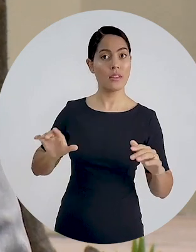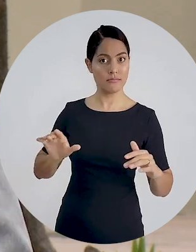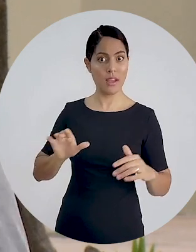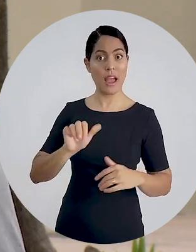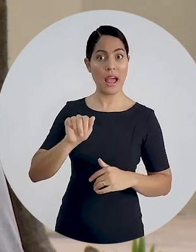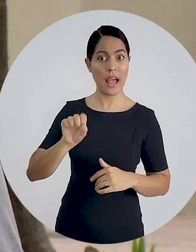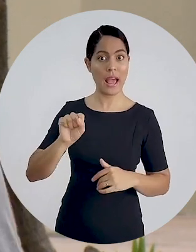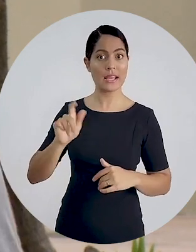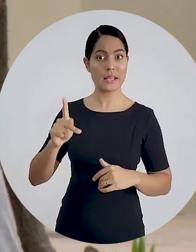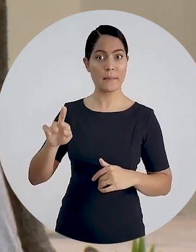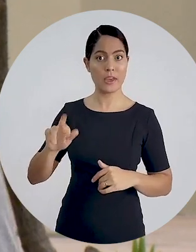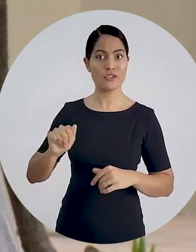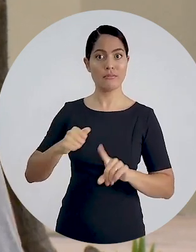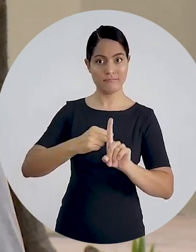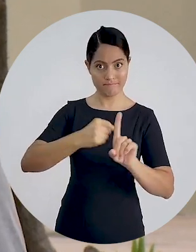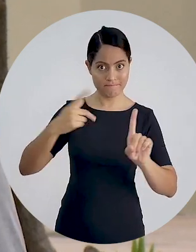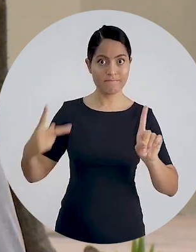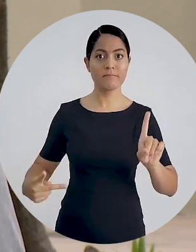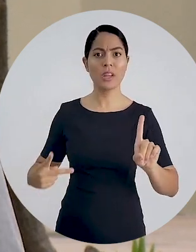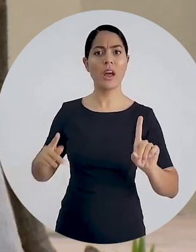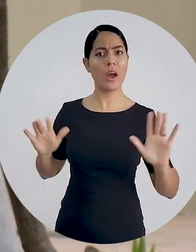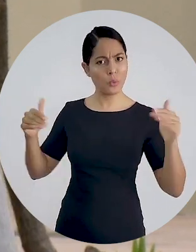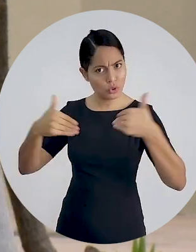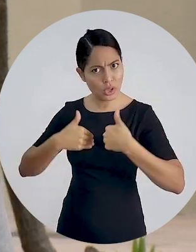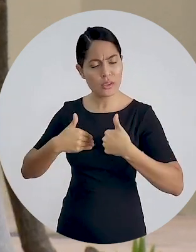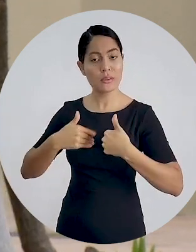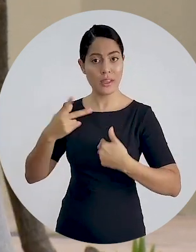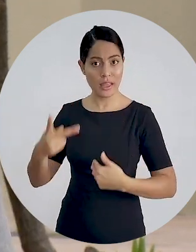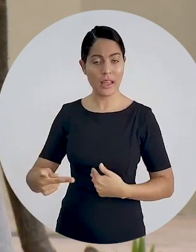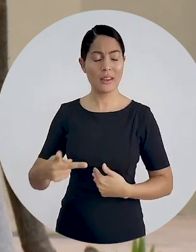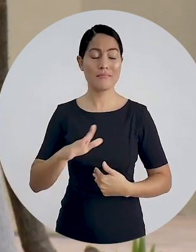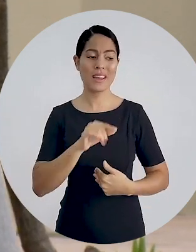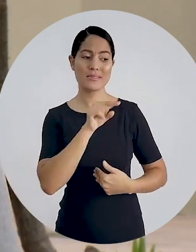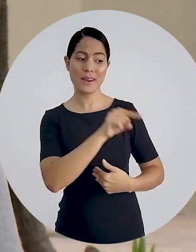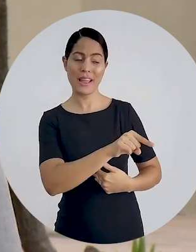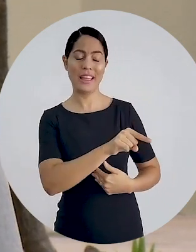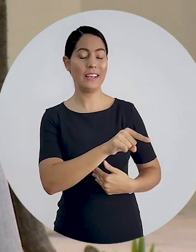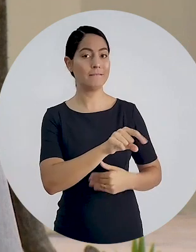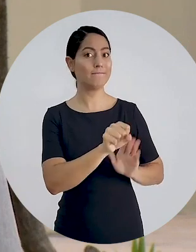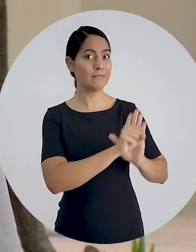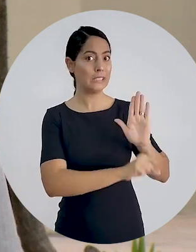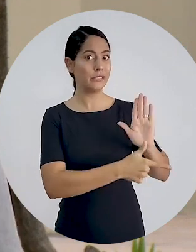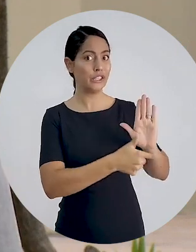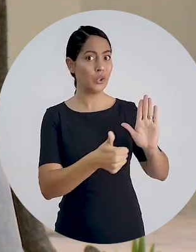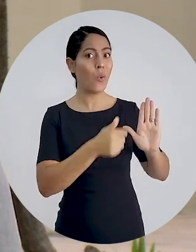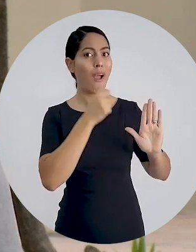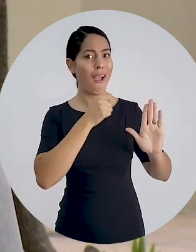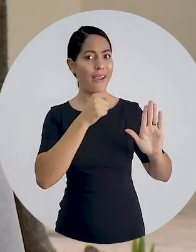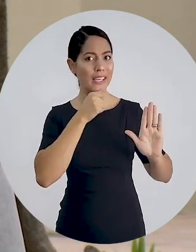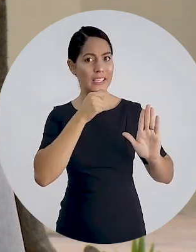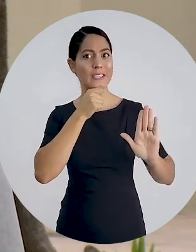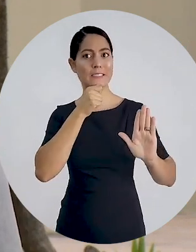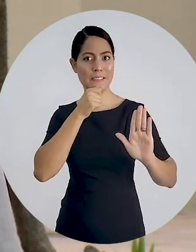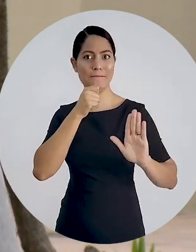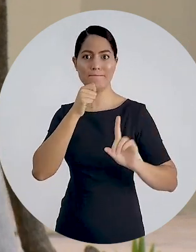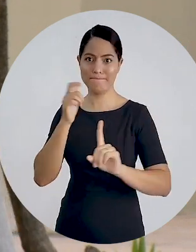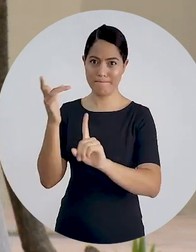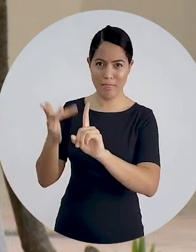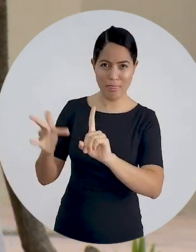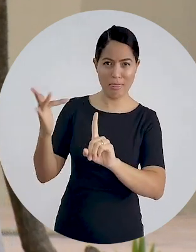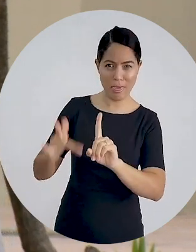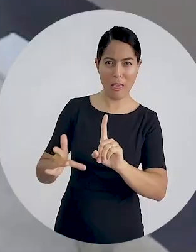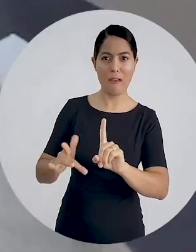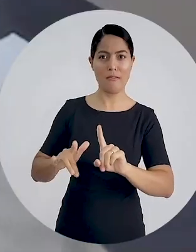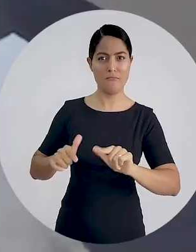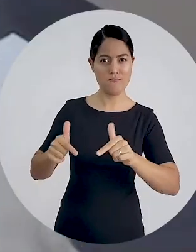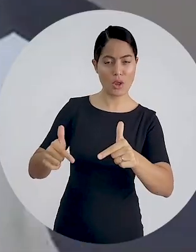ela, mesmo em pleno século XXI, ainda é comum ver por aí o descaso voltado ao filho, seja por pessoas ou